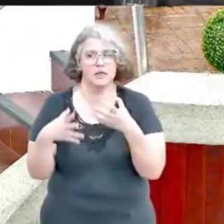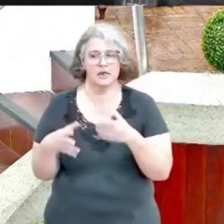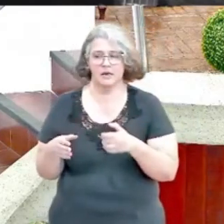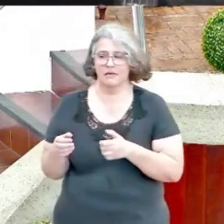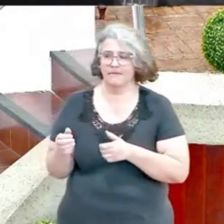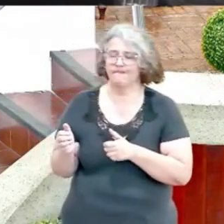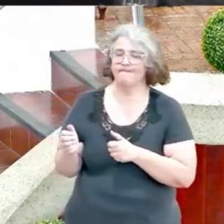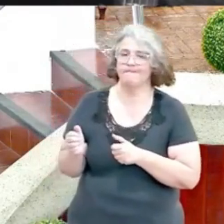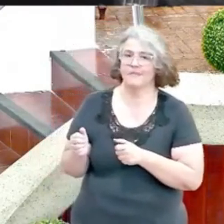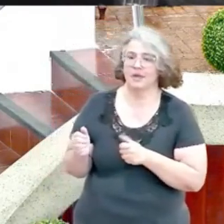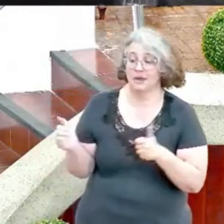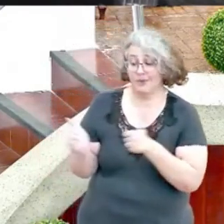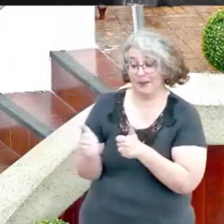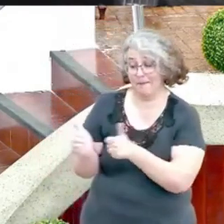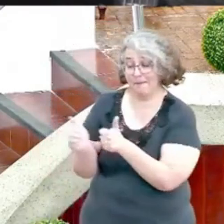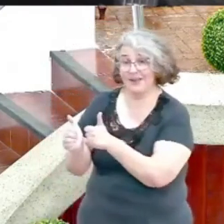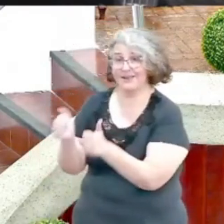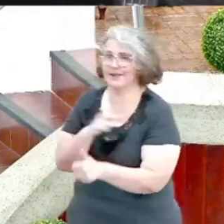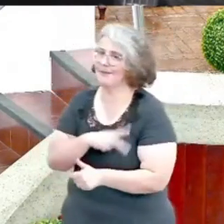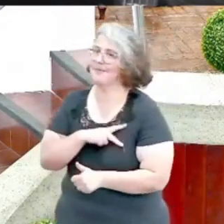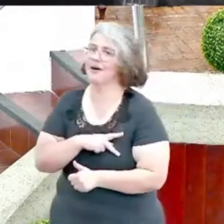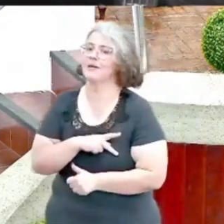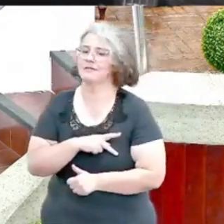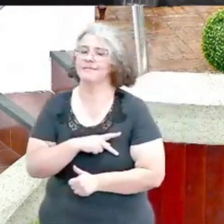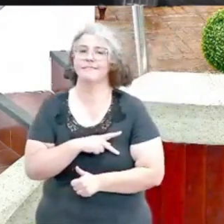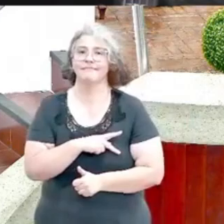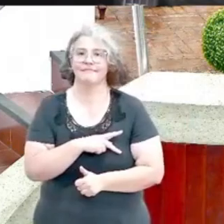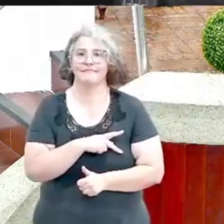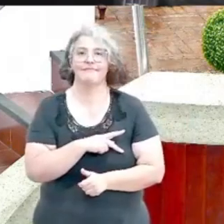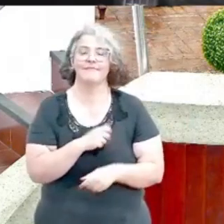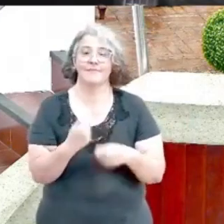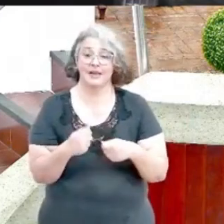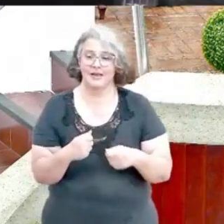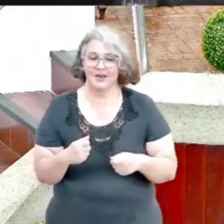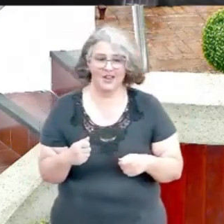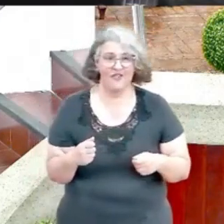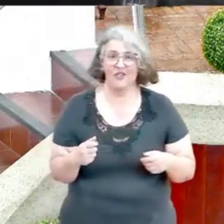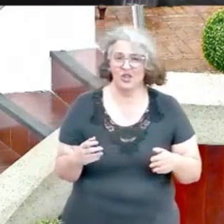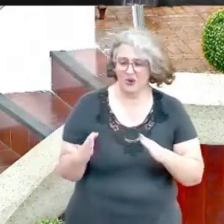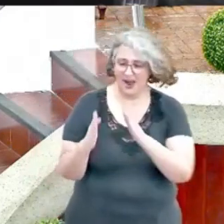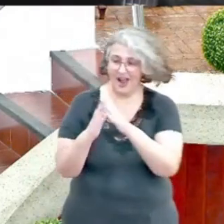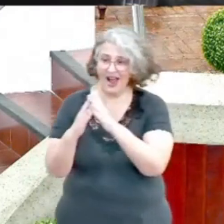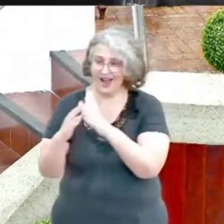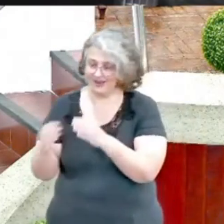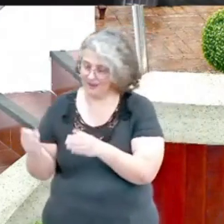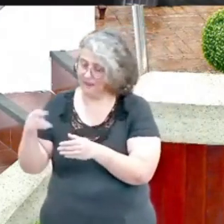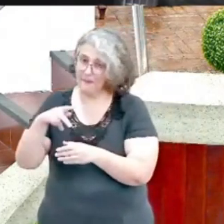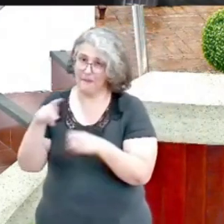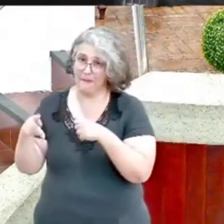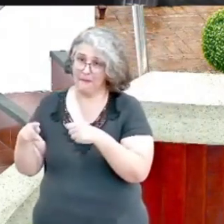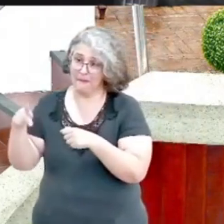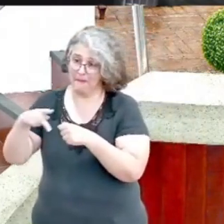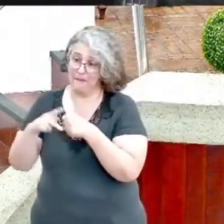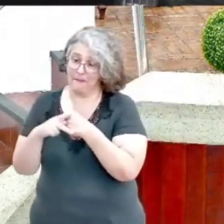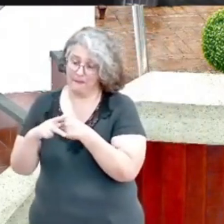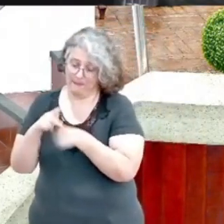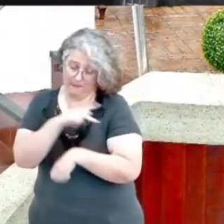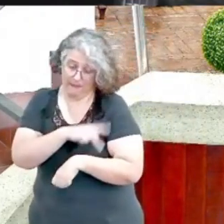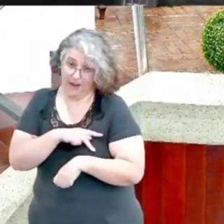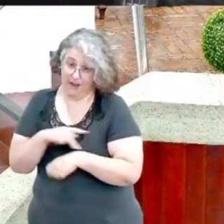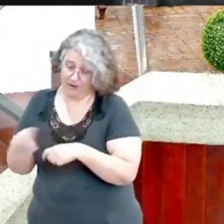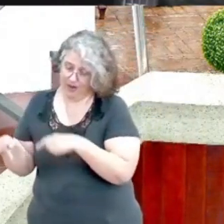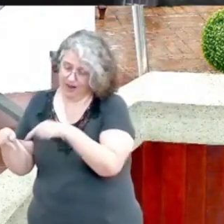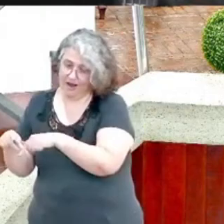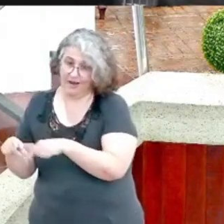perseguir Paulo e a junta missionária. Eles chegaram inclusive a invadir a casa de um homem para ver se Paulo e Silas estavam lá, mas não